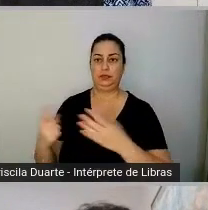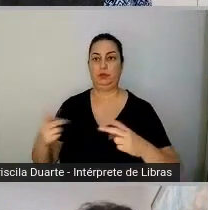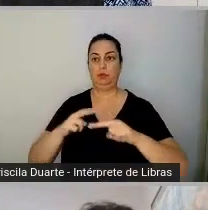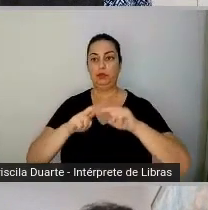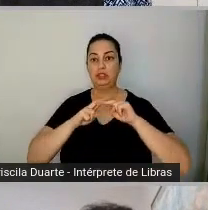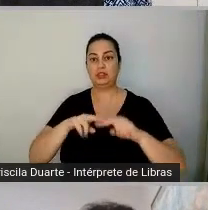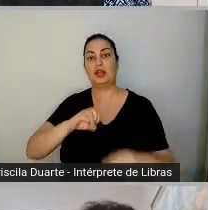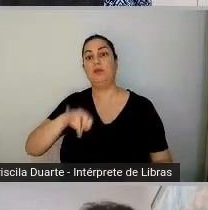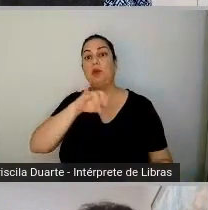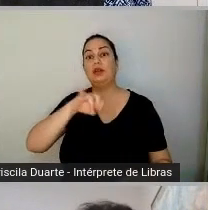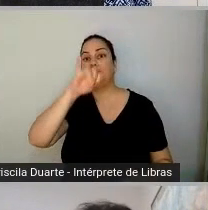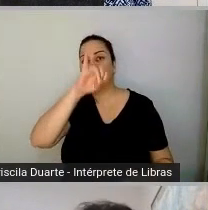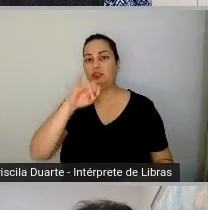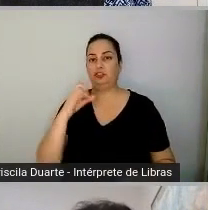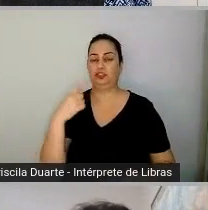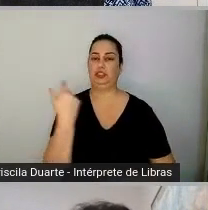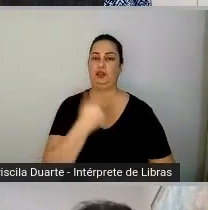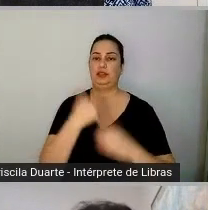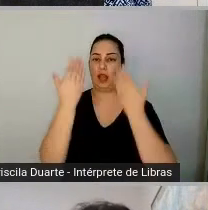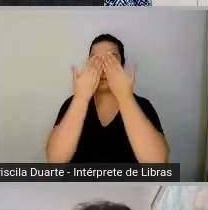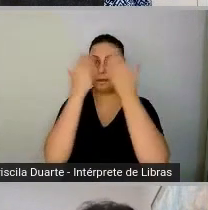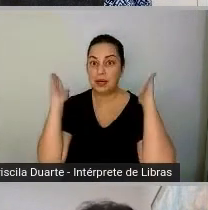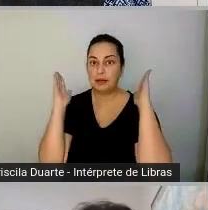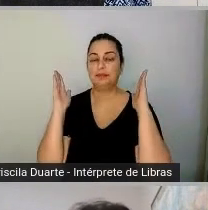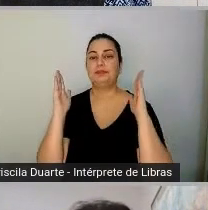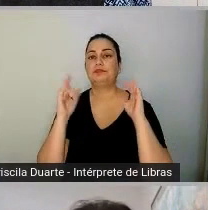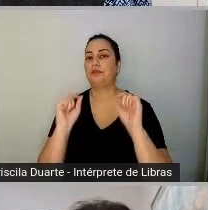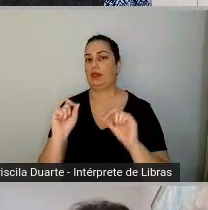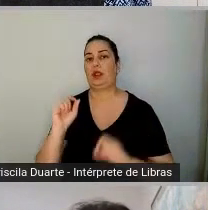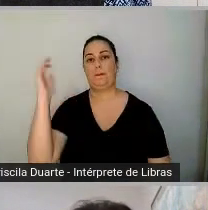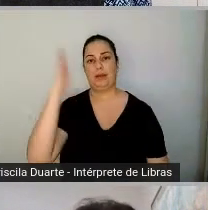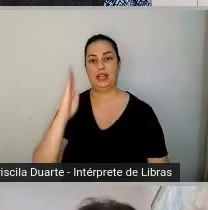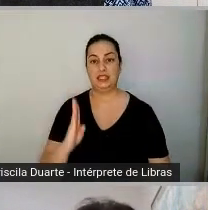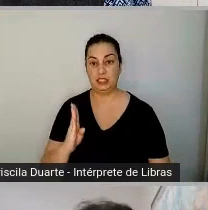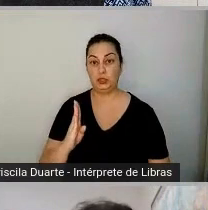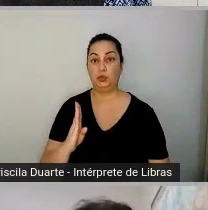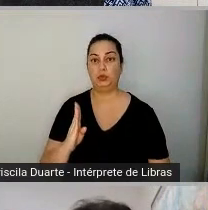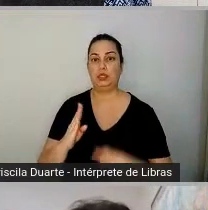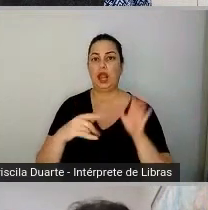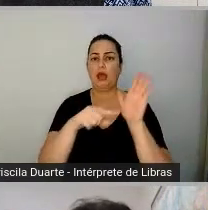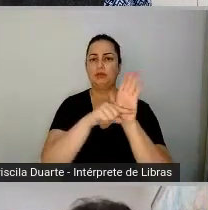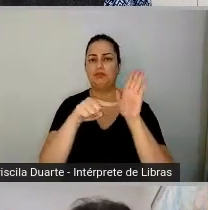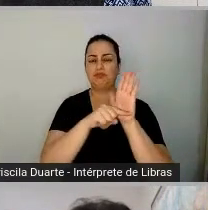é verdade que o país está em déficit desde 2014, como